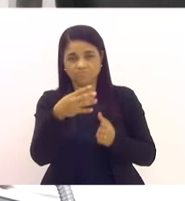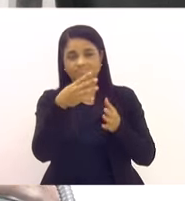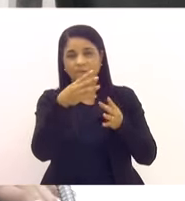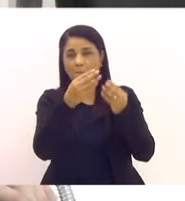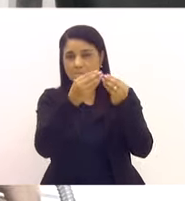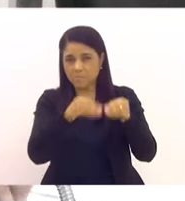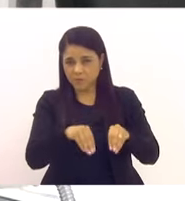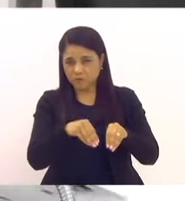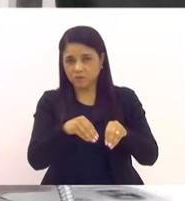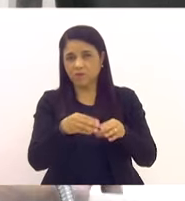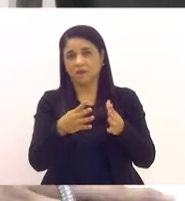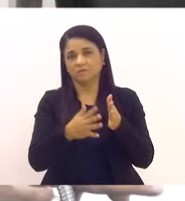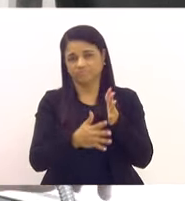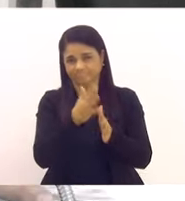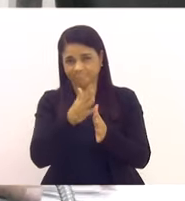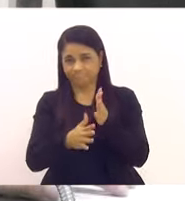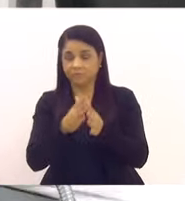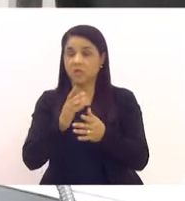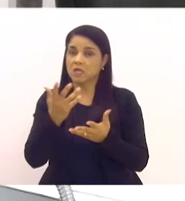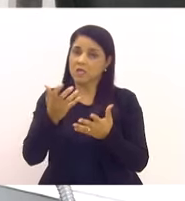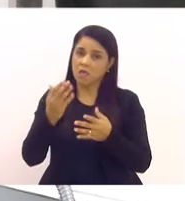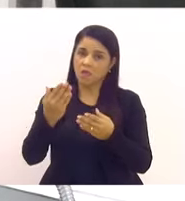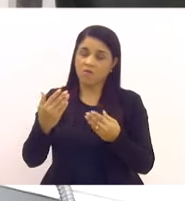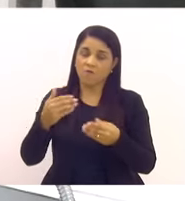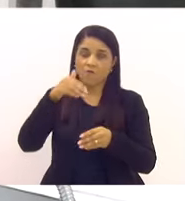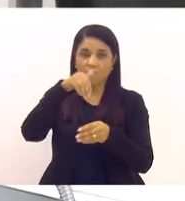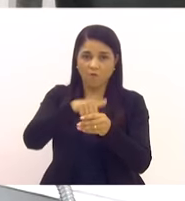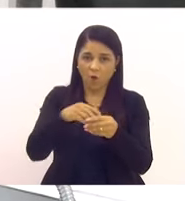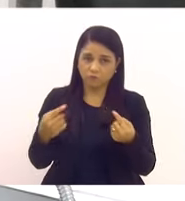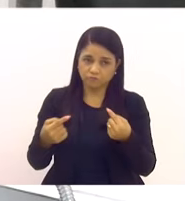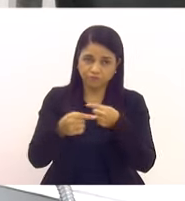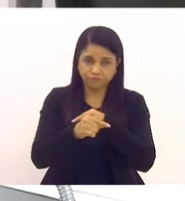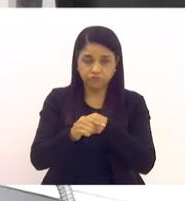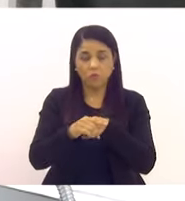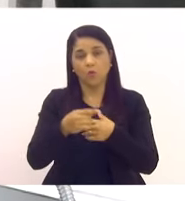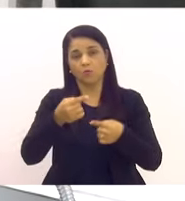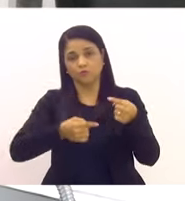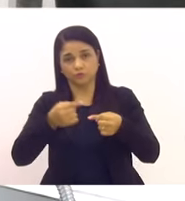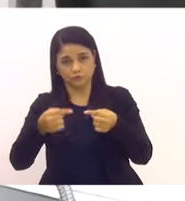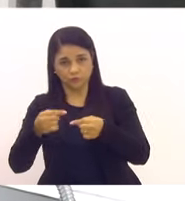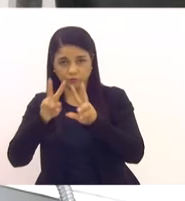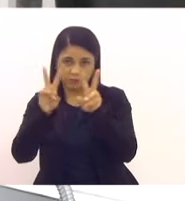prejudicabilidade. Aqueles que queiram apresentar voto divergente ou discutir a matéria, fiquem à vontade.